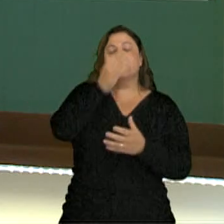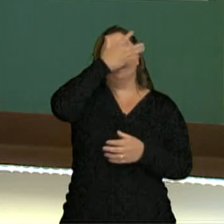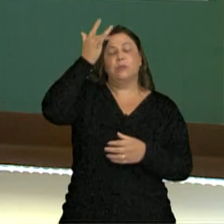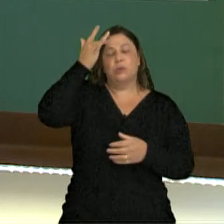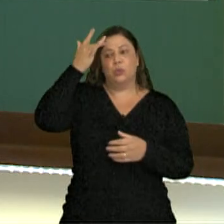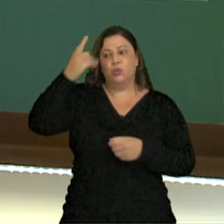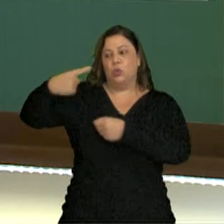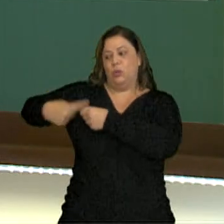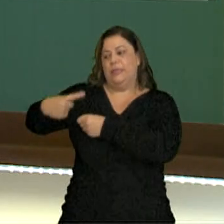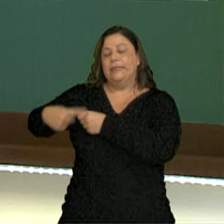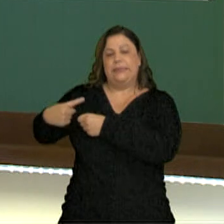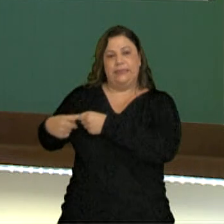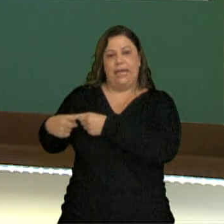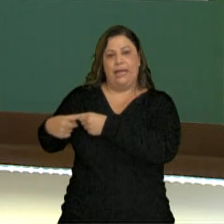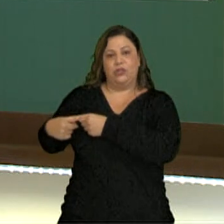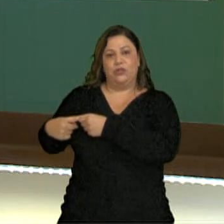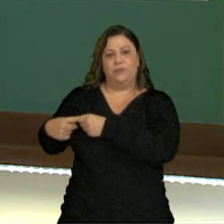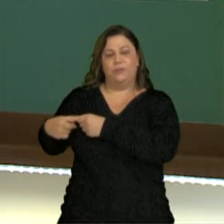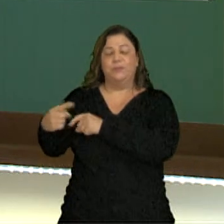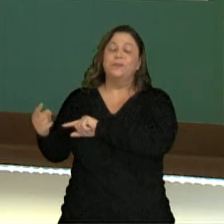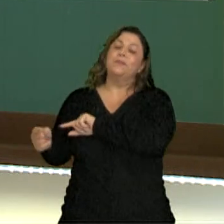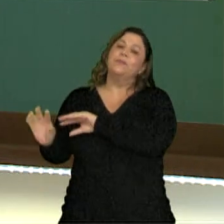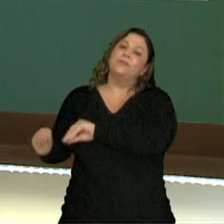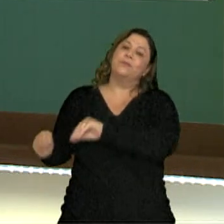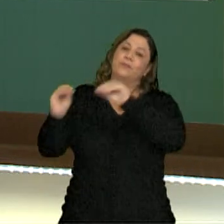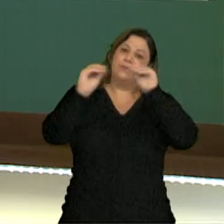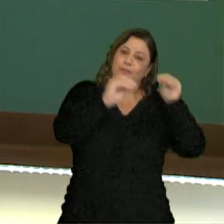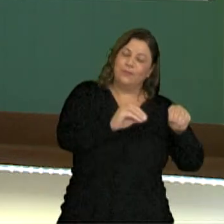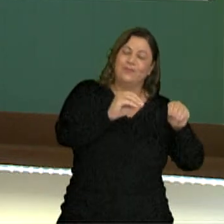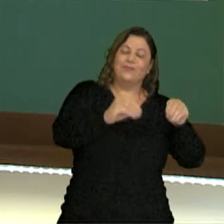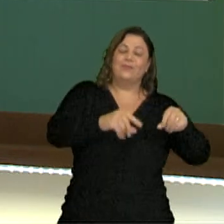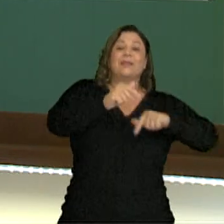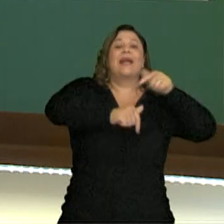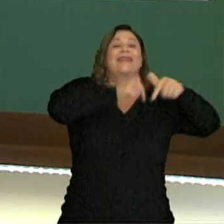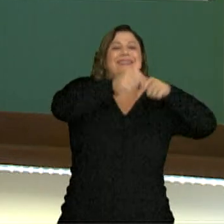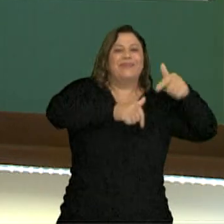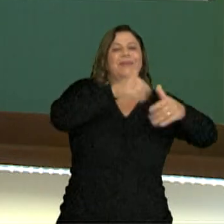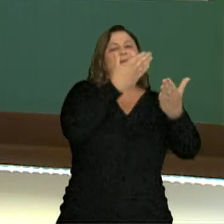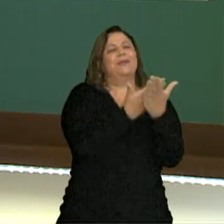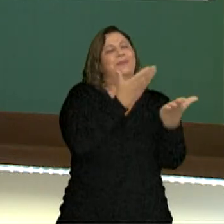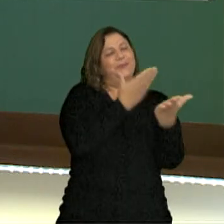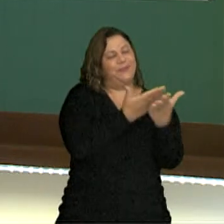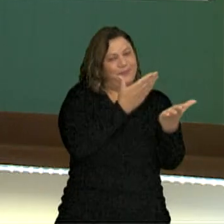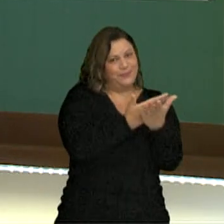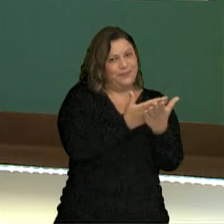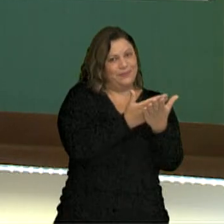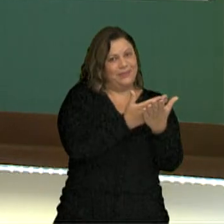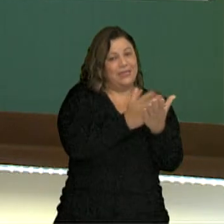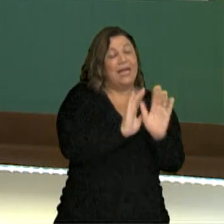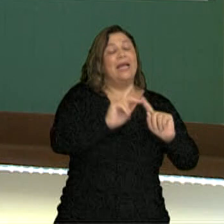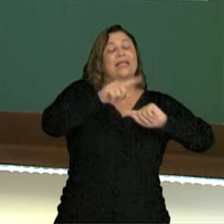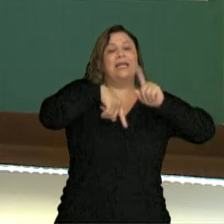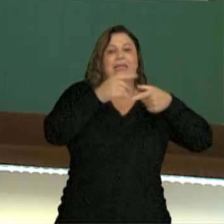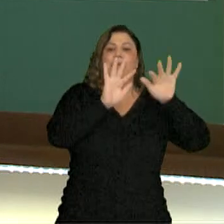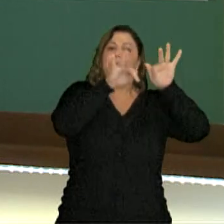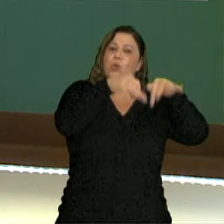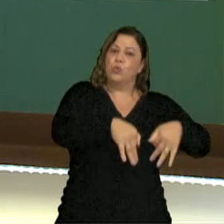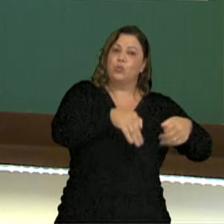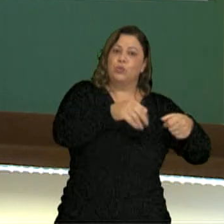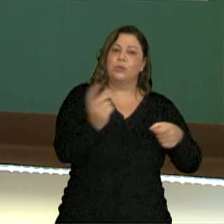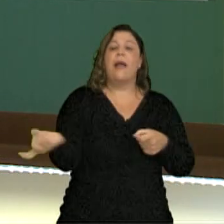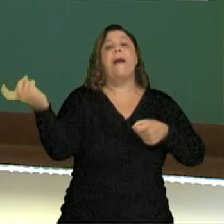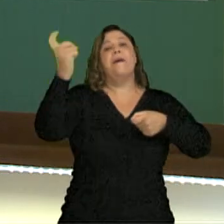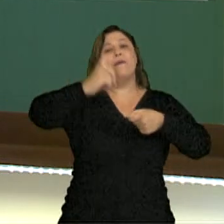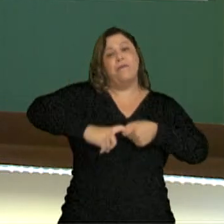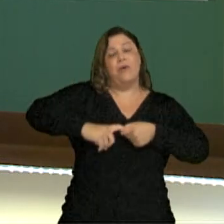da sua cidade vai para outra trabalhar ou estudar e no final da sua atividade retorna para